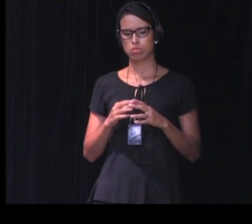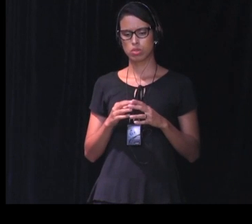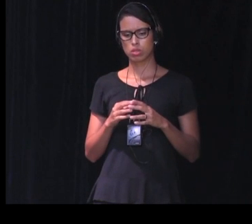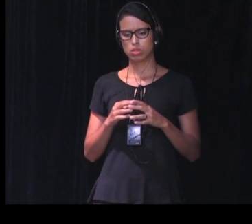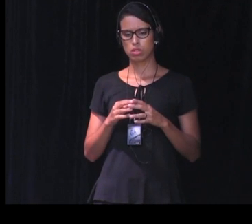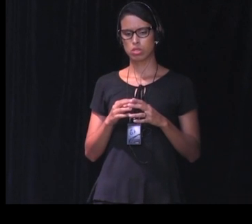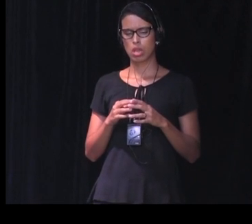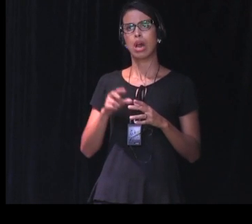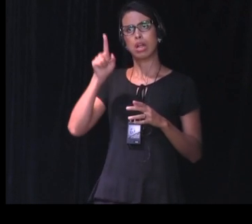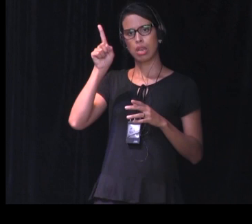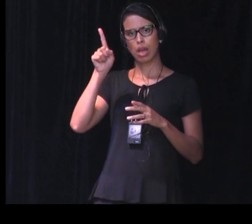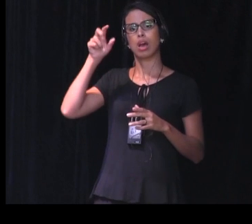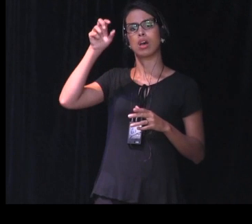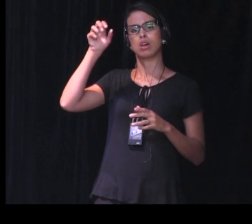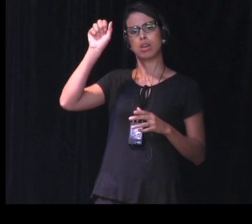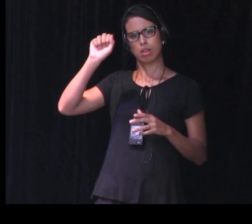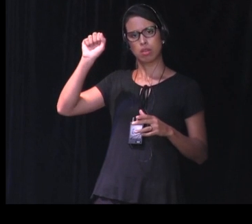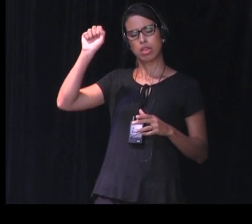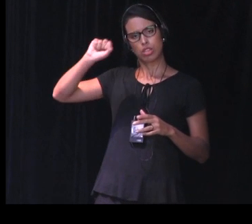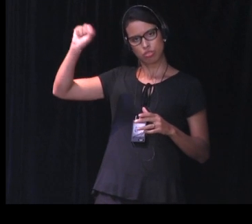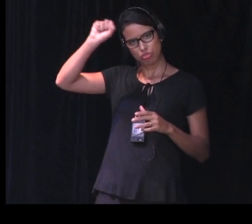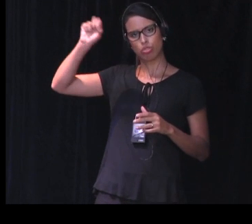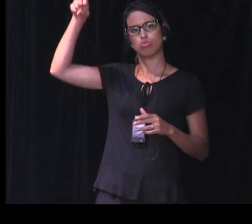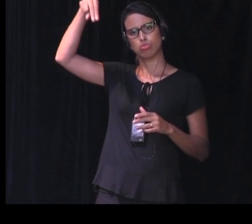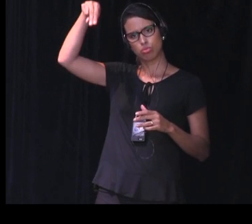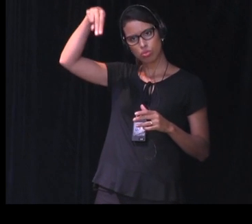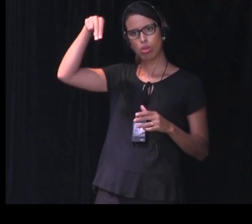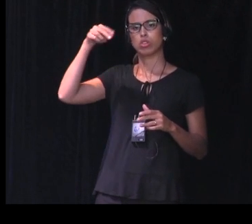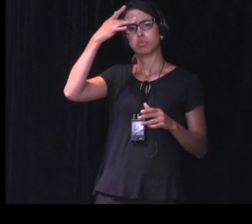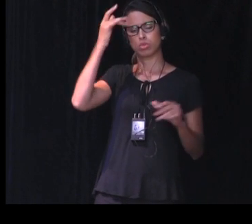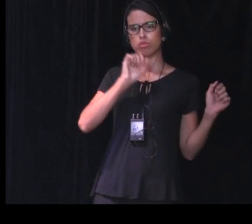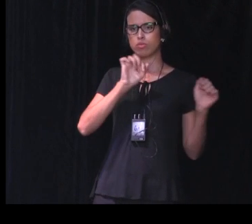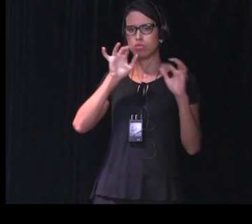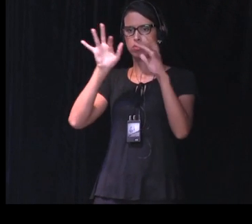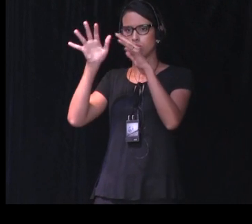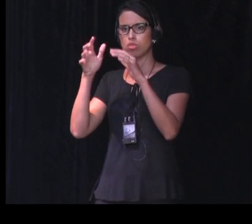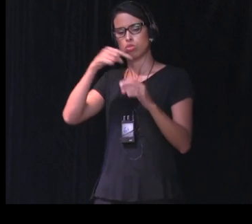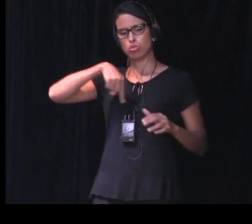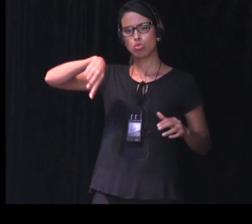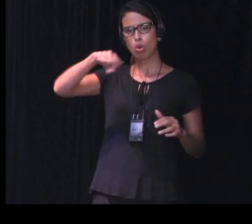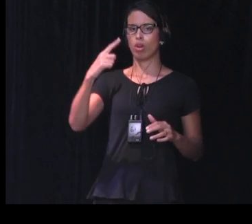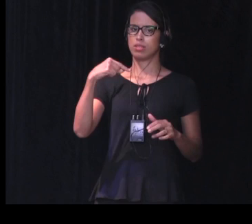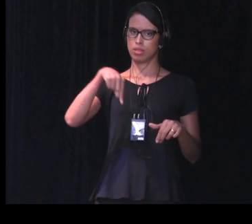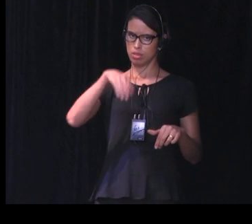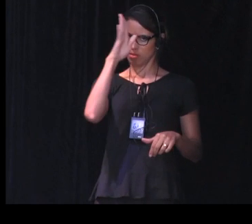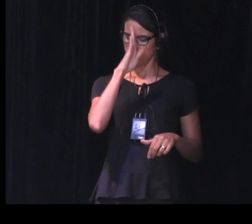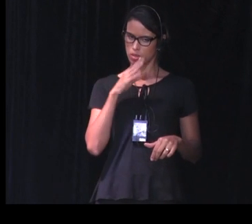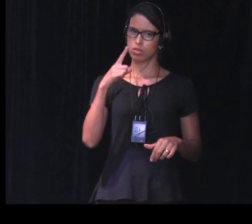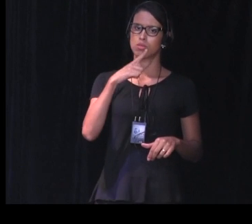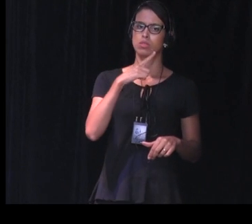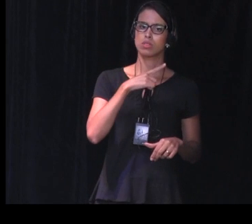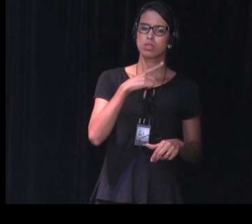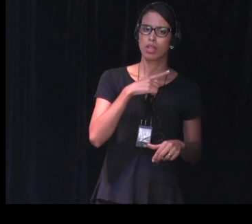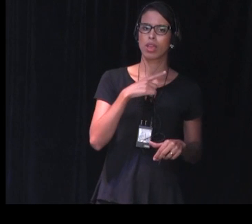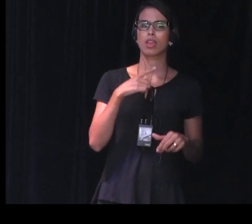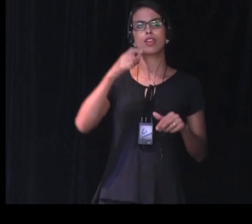abeto que tem o hemisfério norte, que povoa todo o norte.